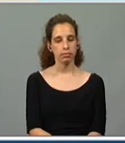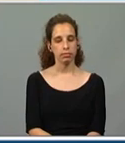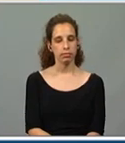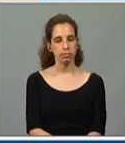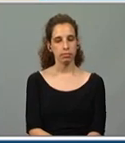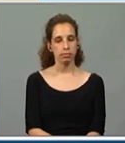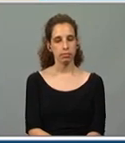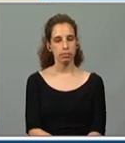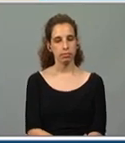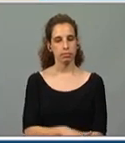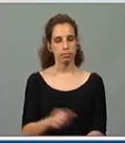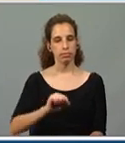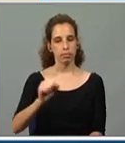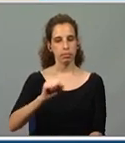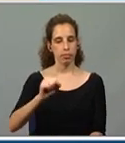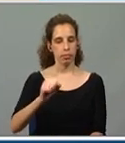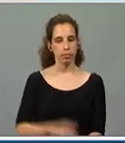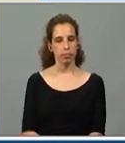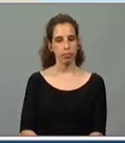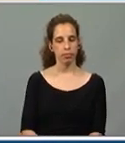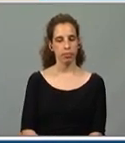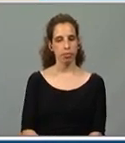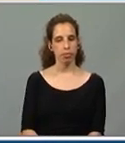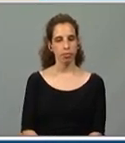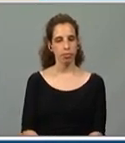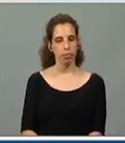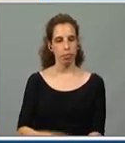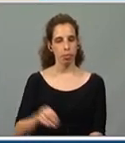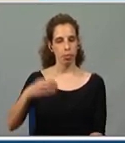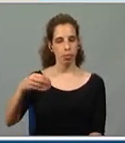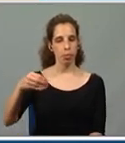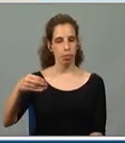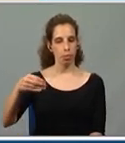vamos agitar para homogeneizar.